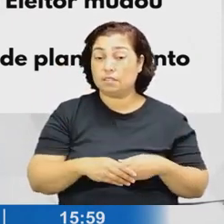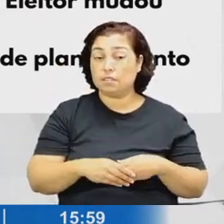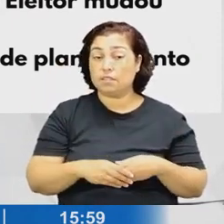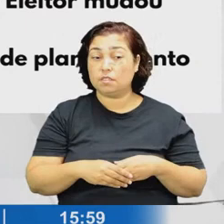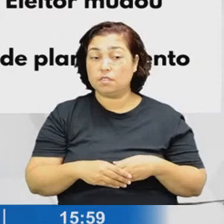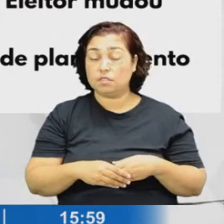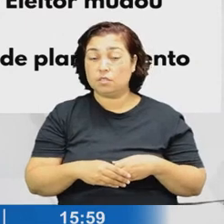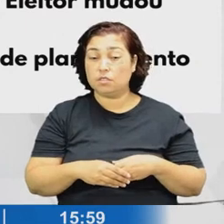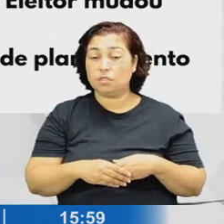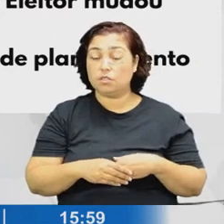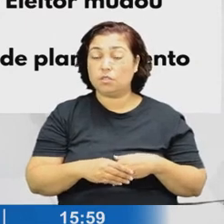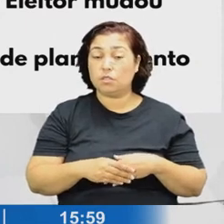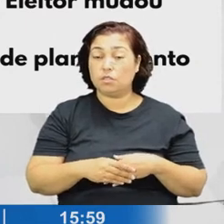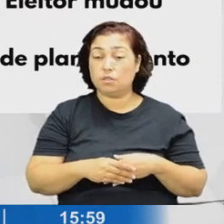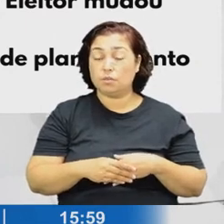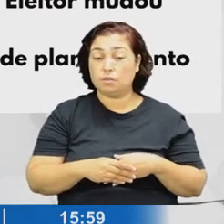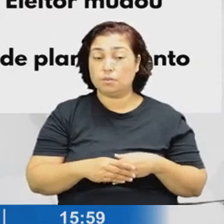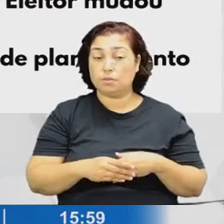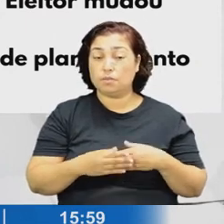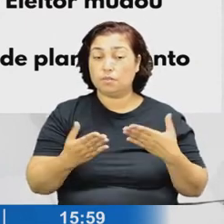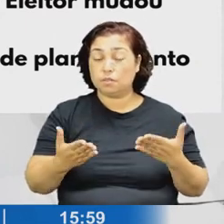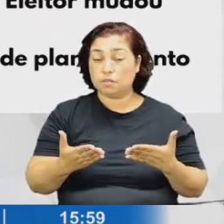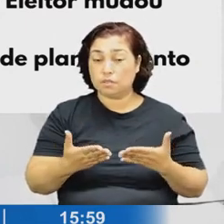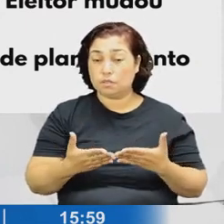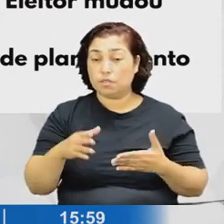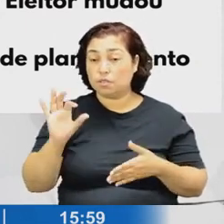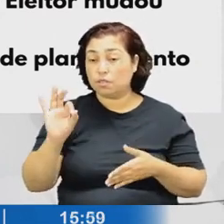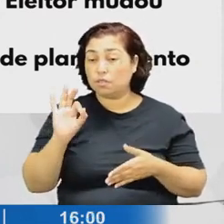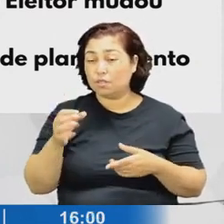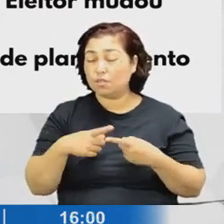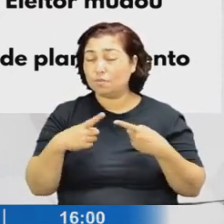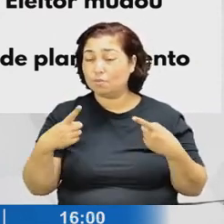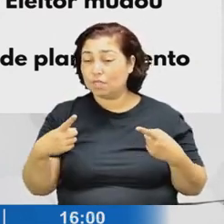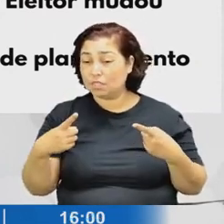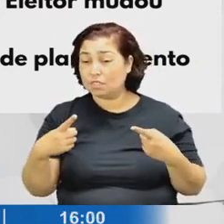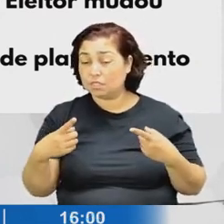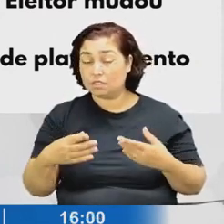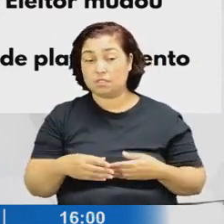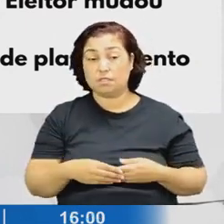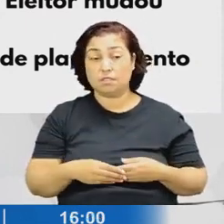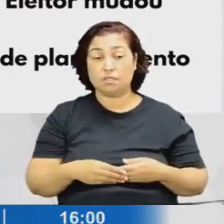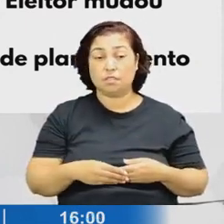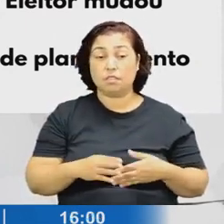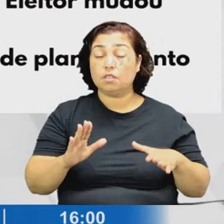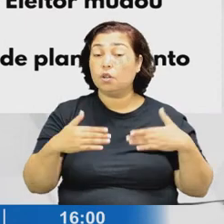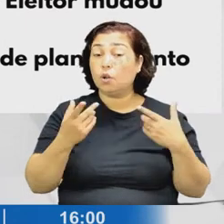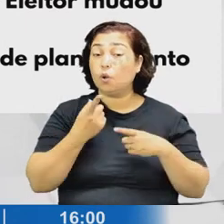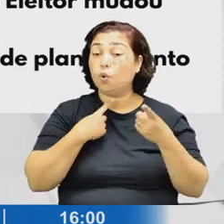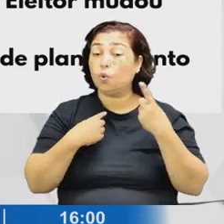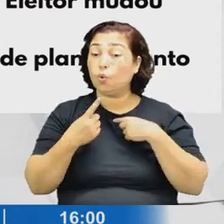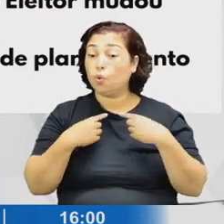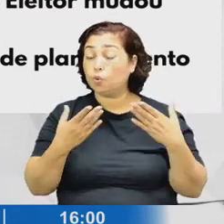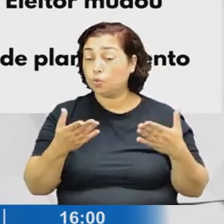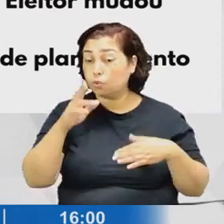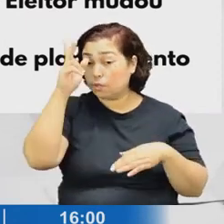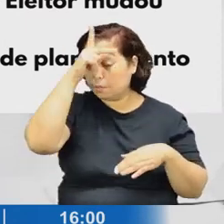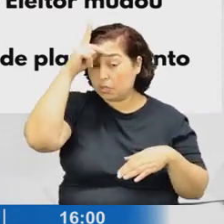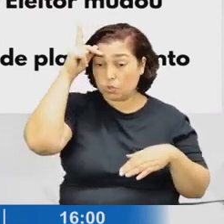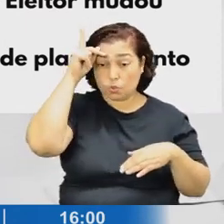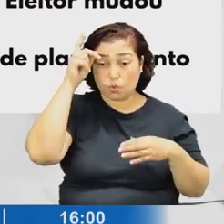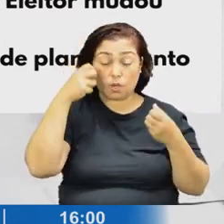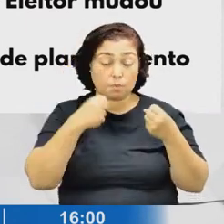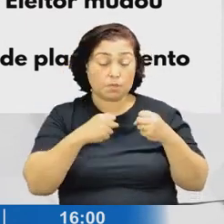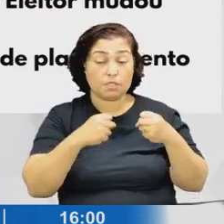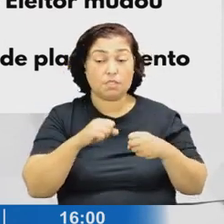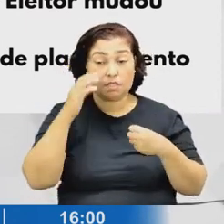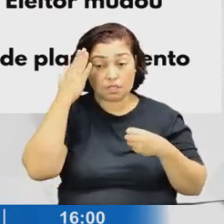dá para todo mundo né mas é que tá doendo tem mais com certeza tem mais e qual é o desejo deles né tem que